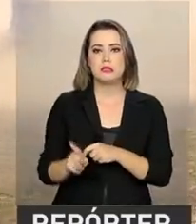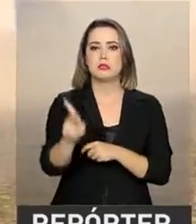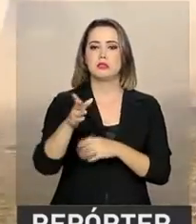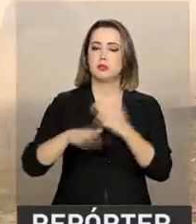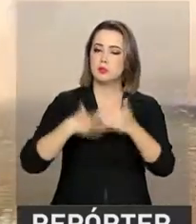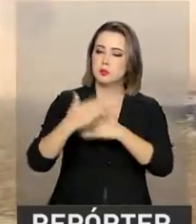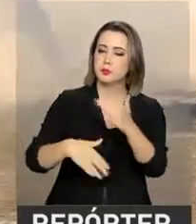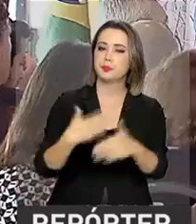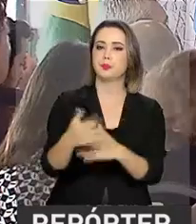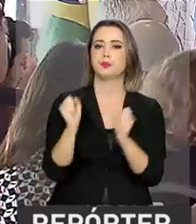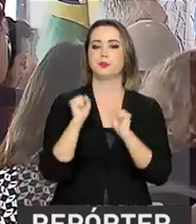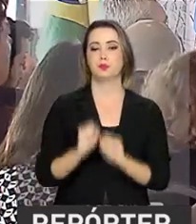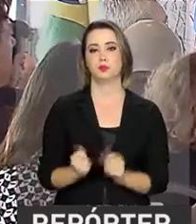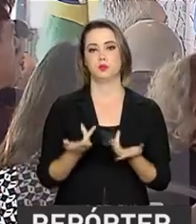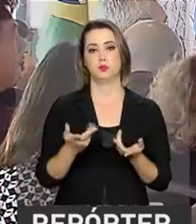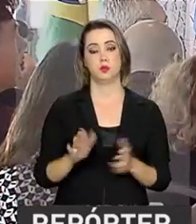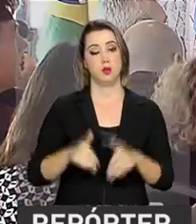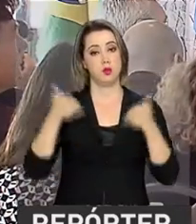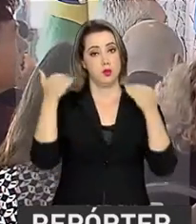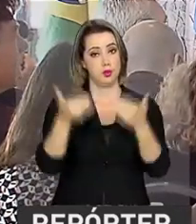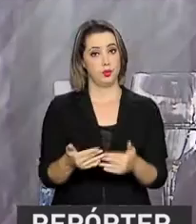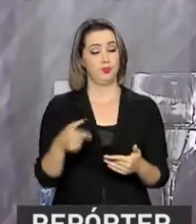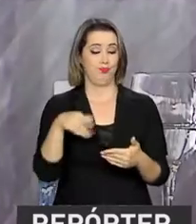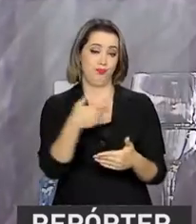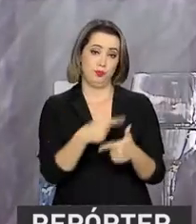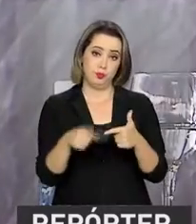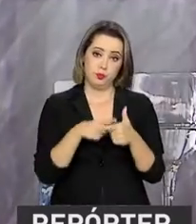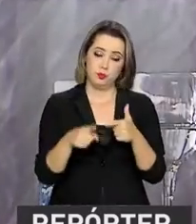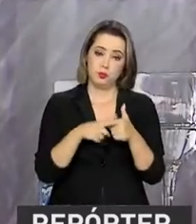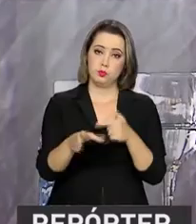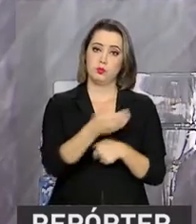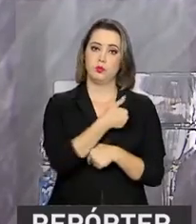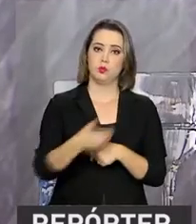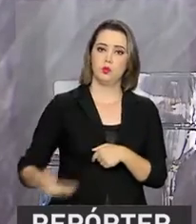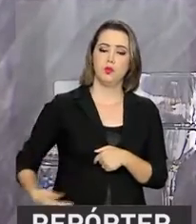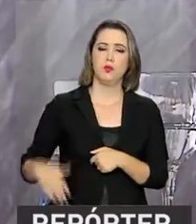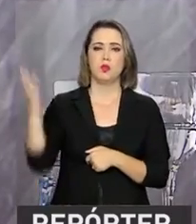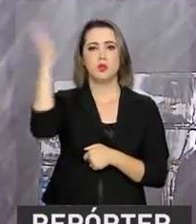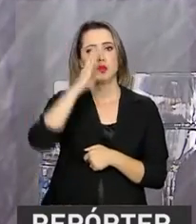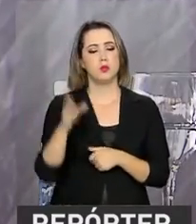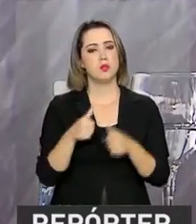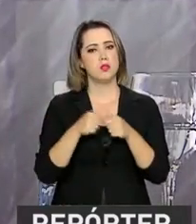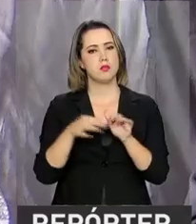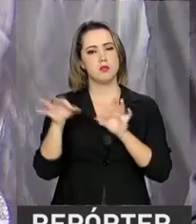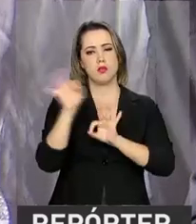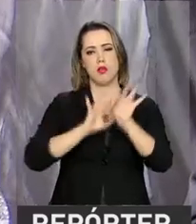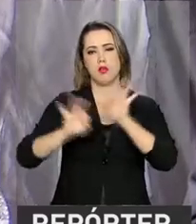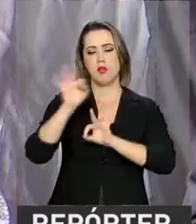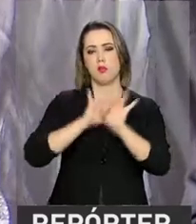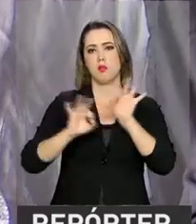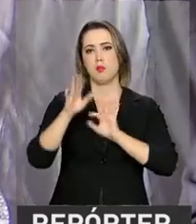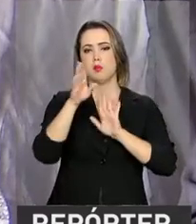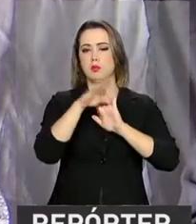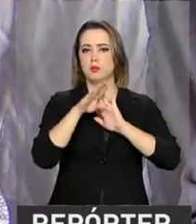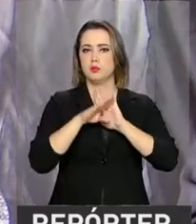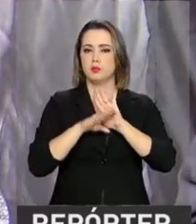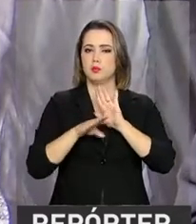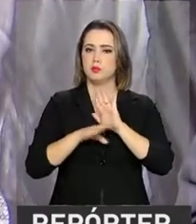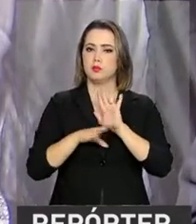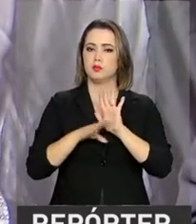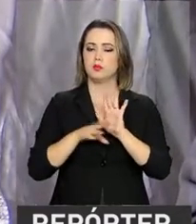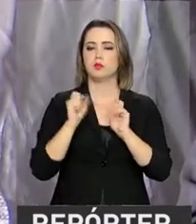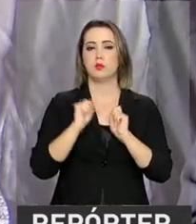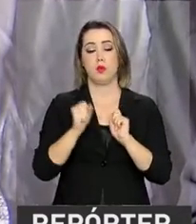sustentável para enfrentar o problema o governo brasileiro está elaborando um plano nacional de combate à resistência